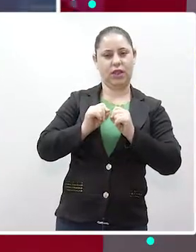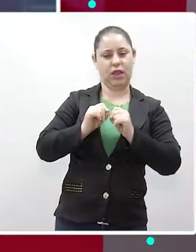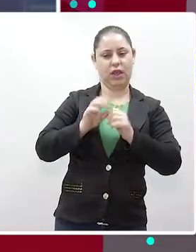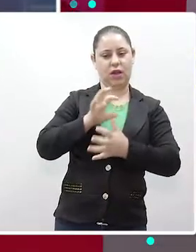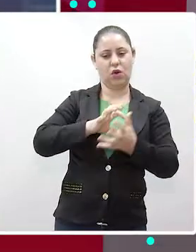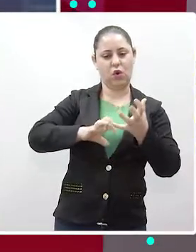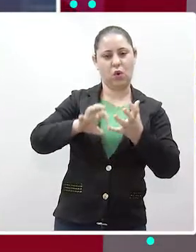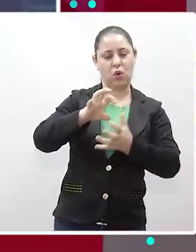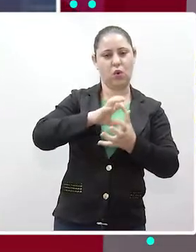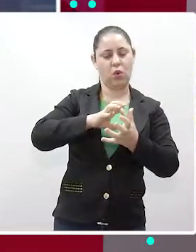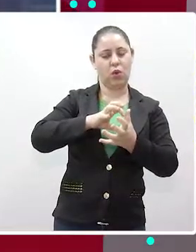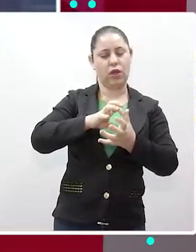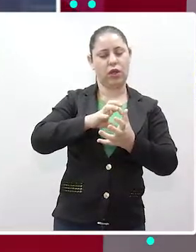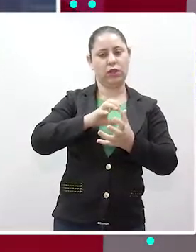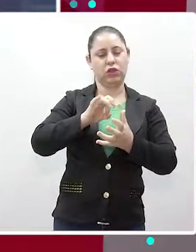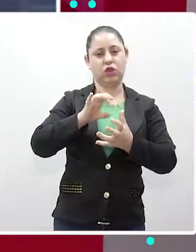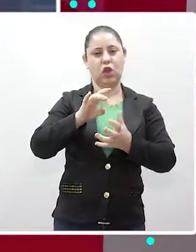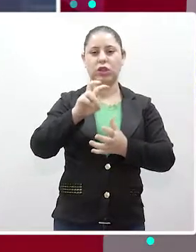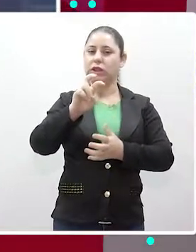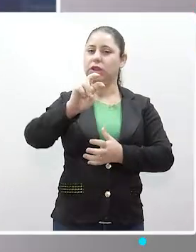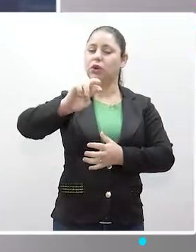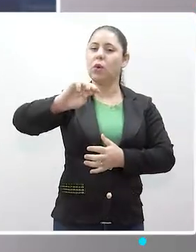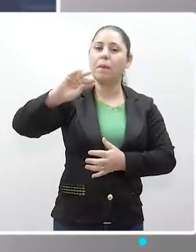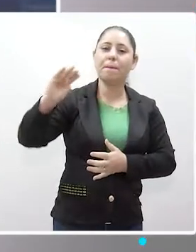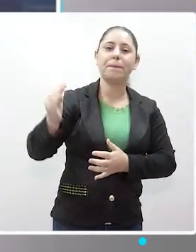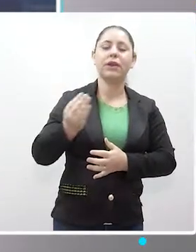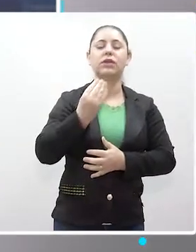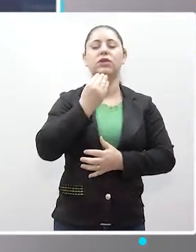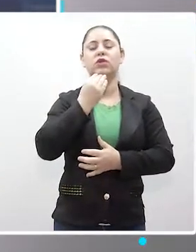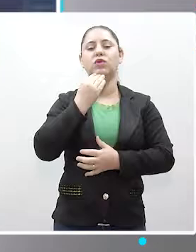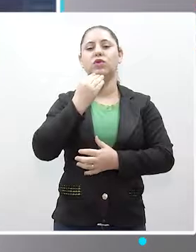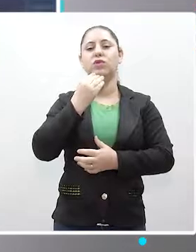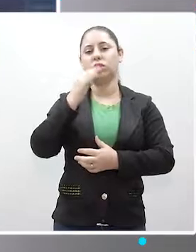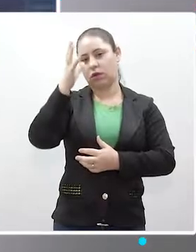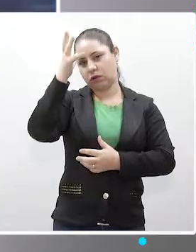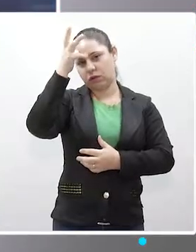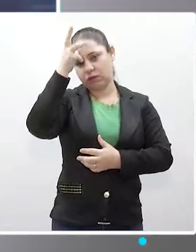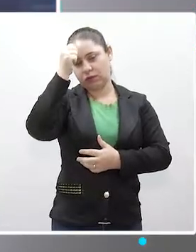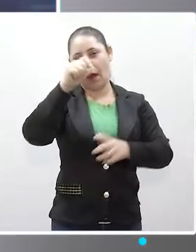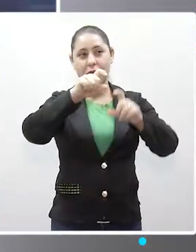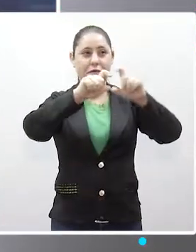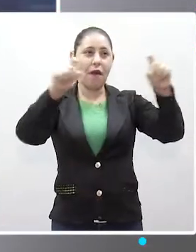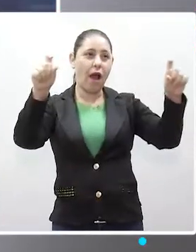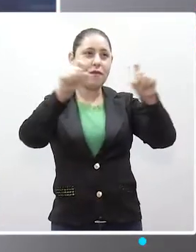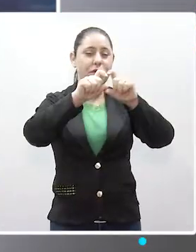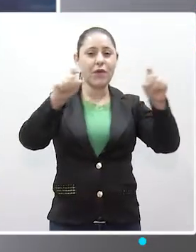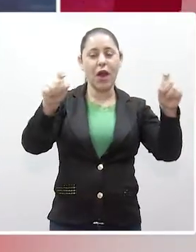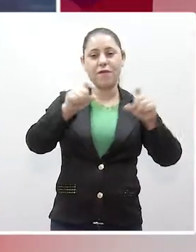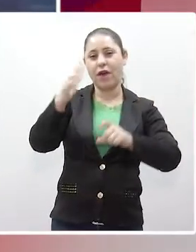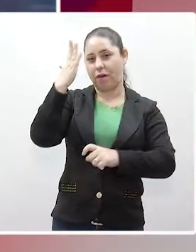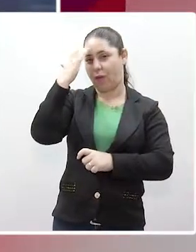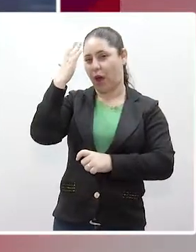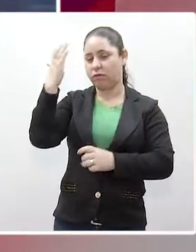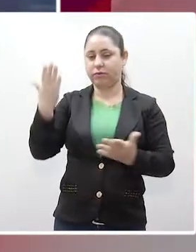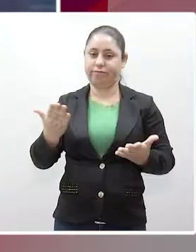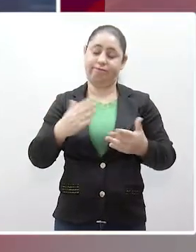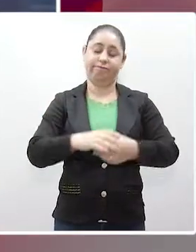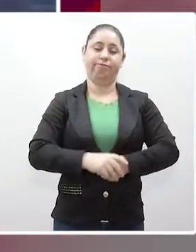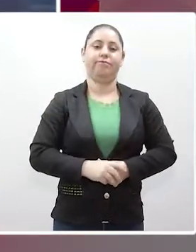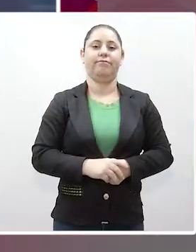reformas, que a crise se resolveria só com 5 bilhões, né? Ficou famosa essas frases aí,